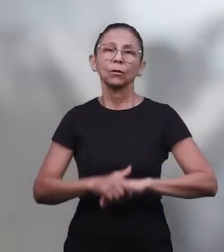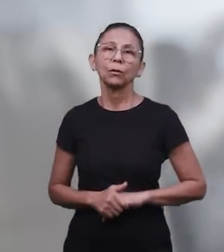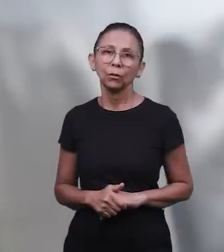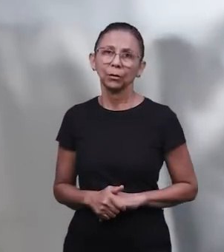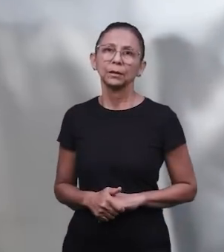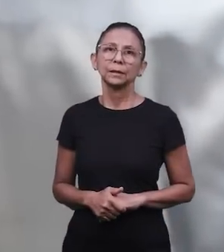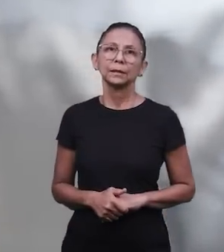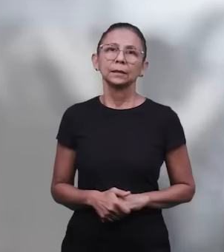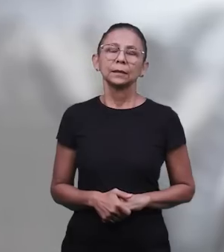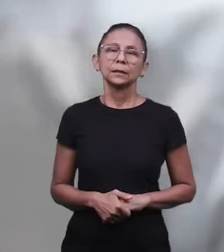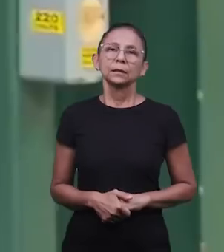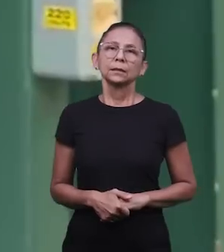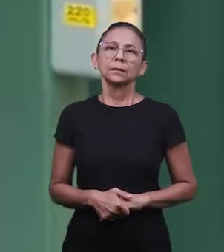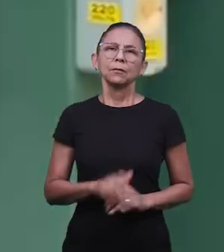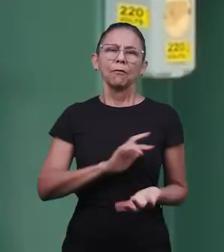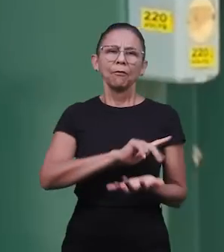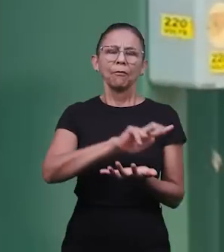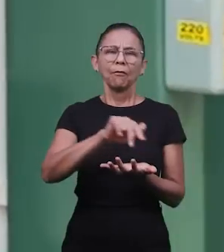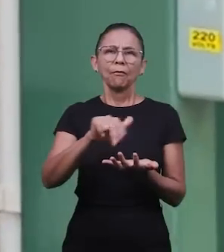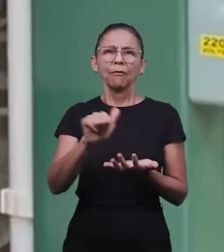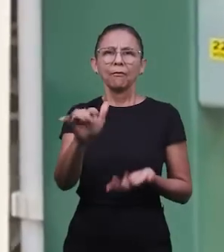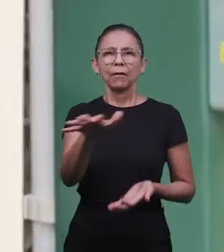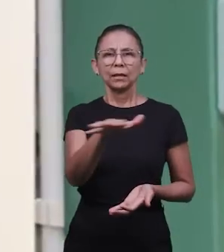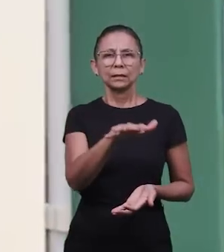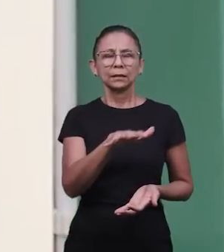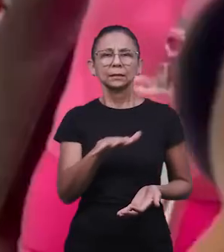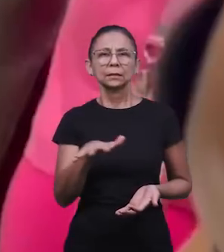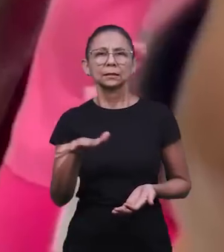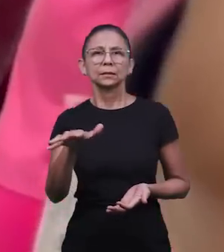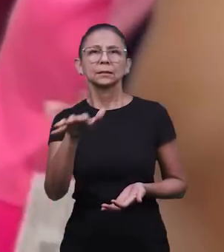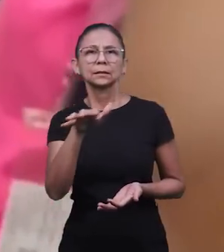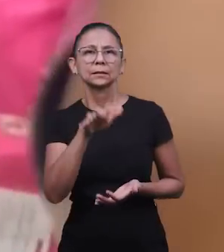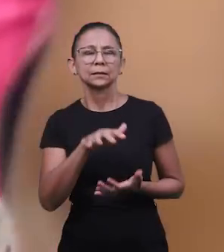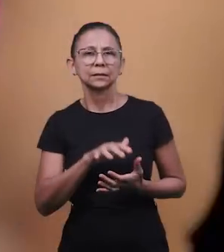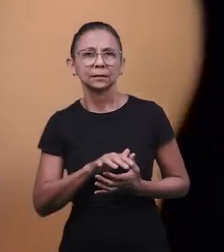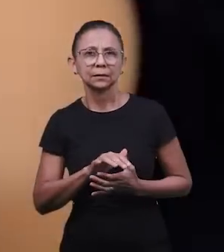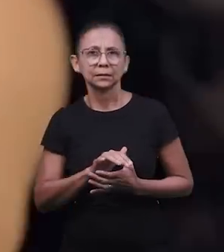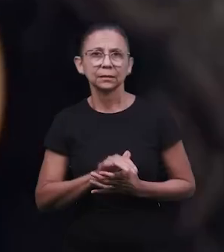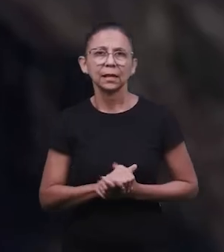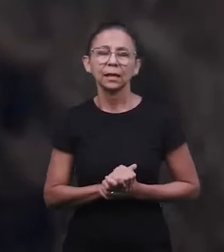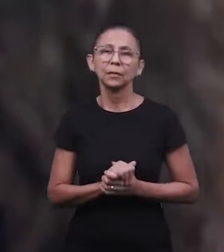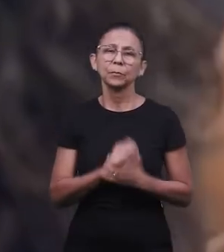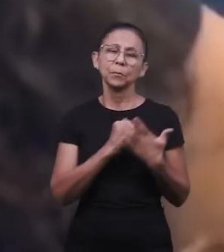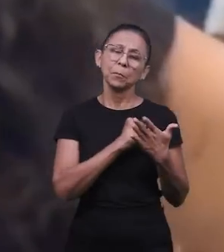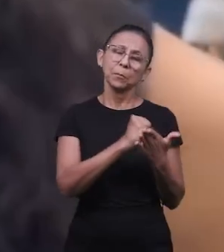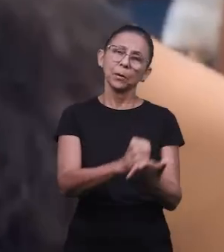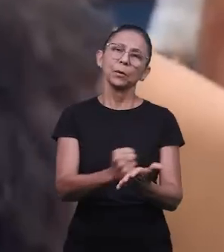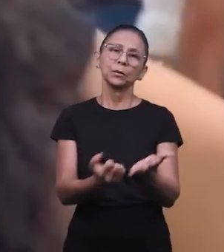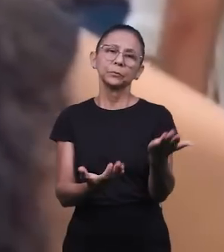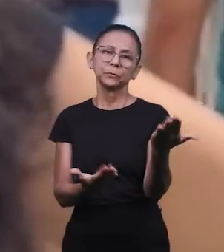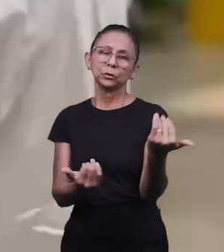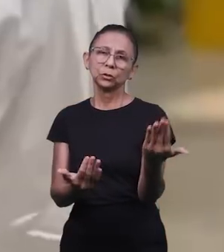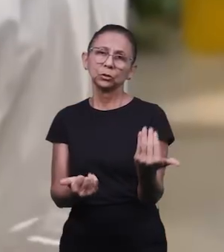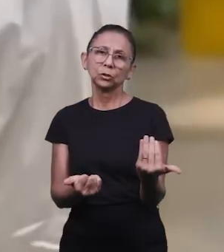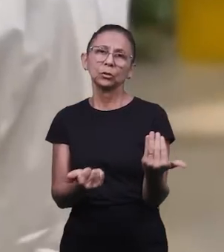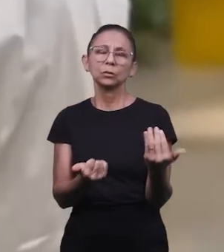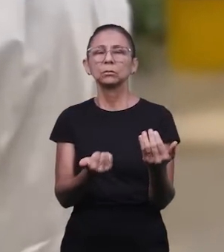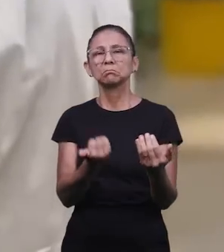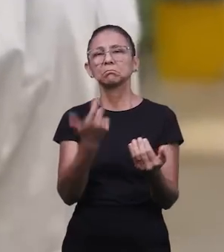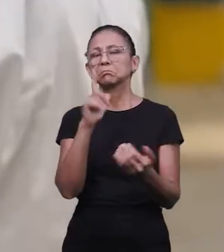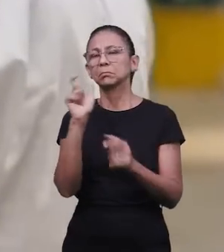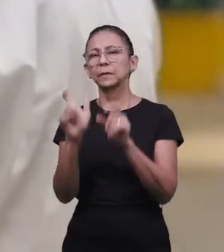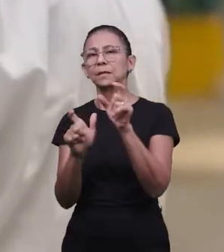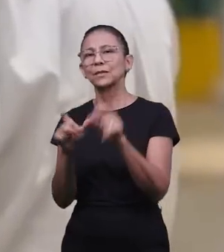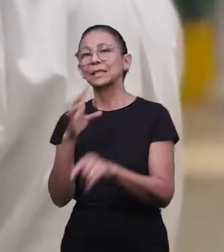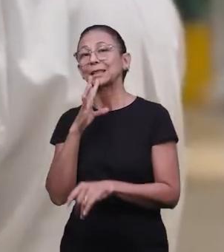profissionais e também graduandos de diversas áreas para poder ali dar um auxílio aos jovens e também a outros irmãos que